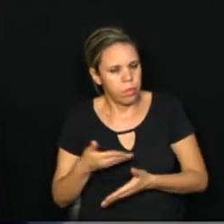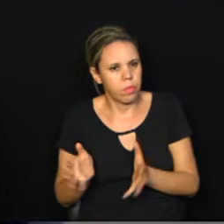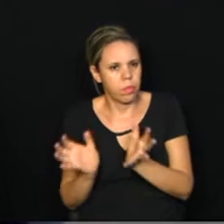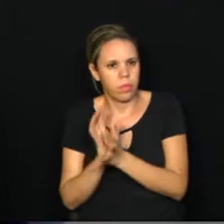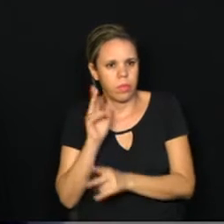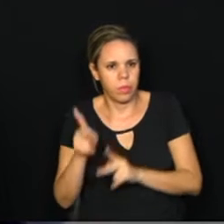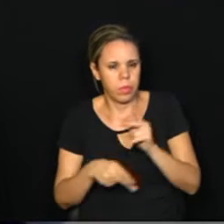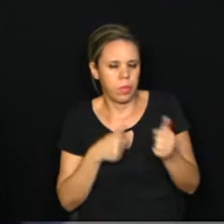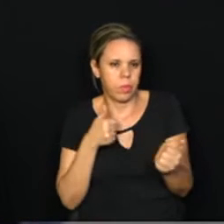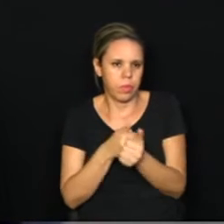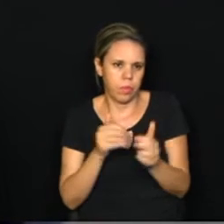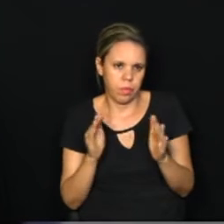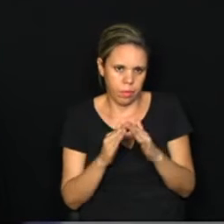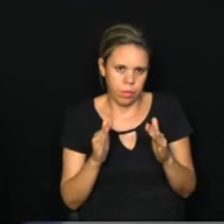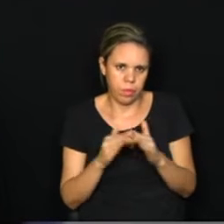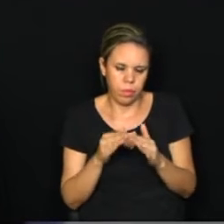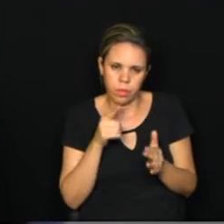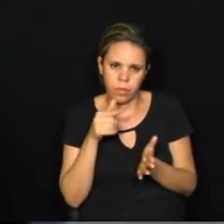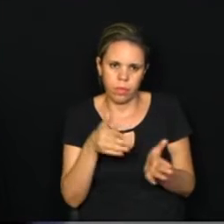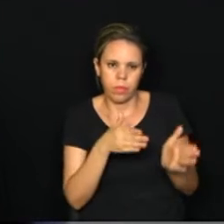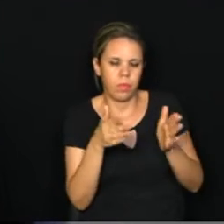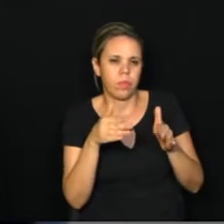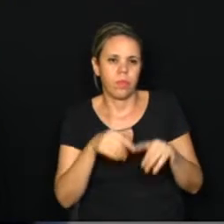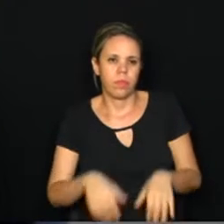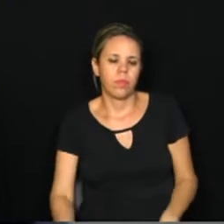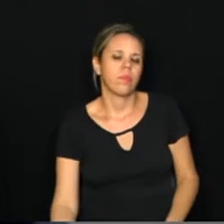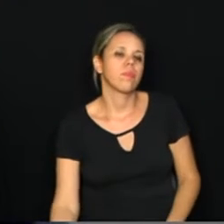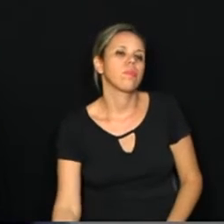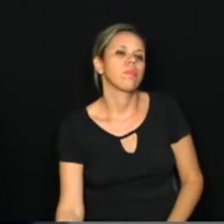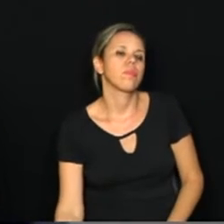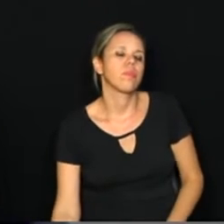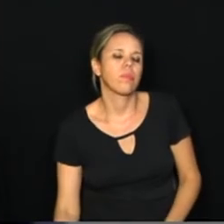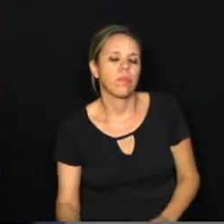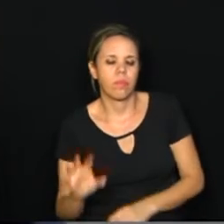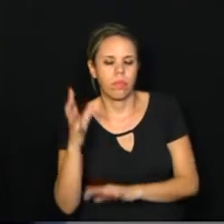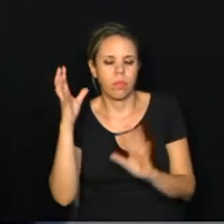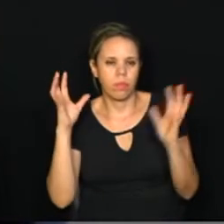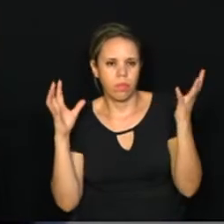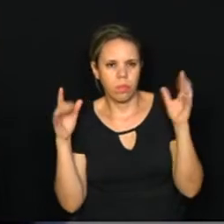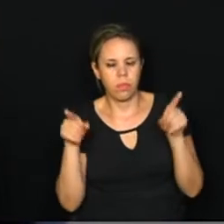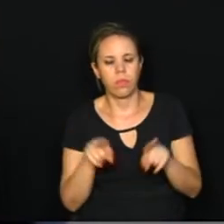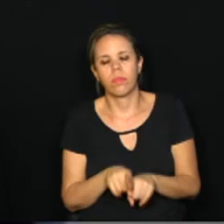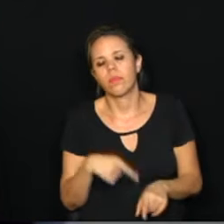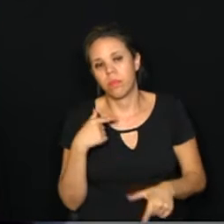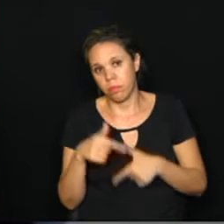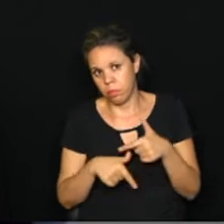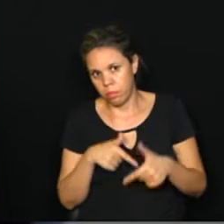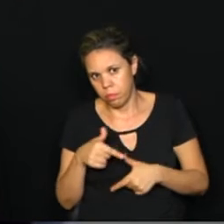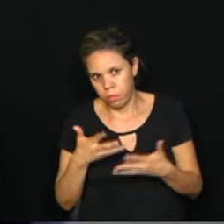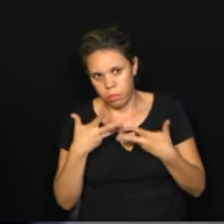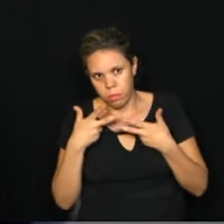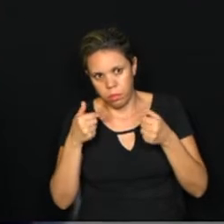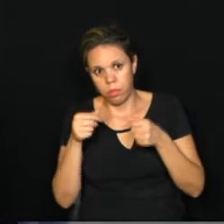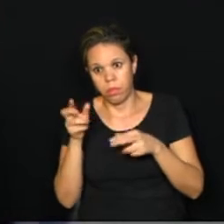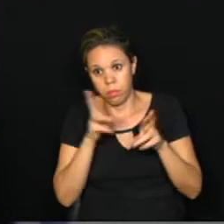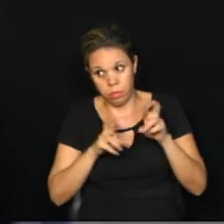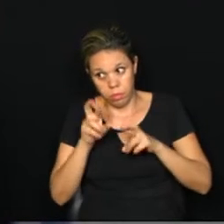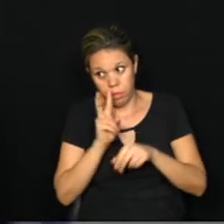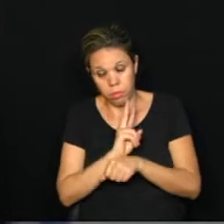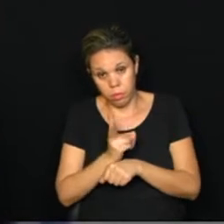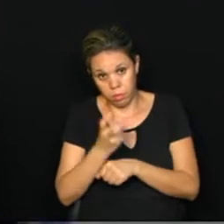que more próximo a uma reserva, próximo a uma área, e que o que nós trabalhamos é para melhorar a vigilância para